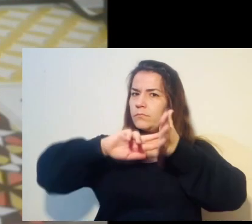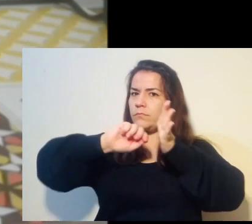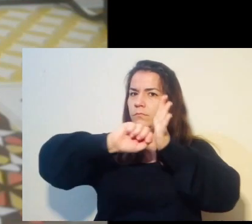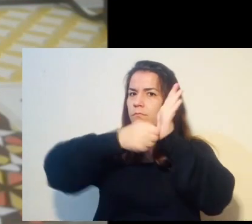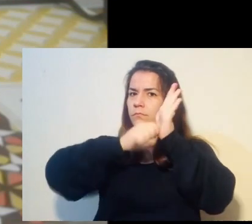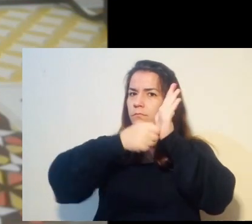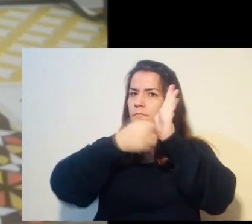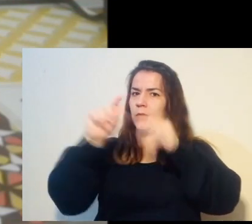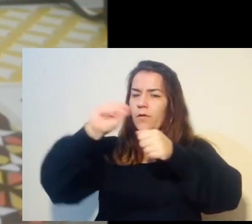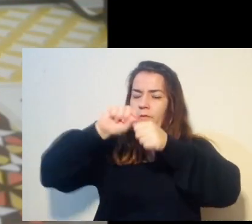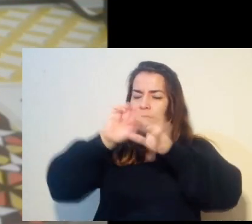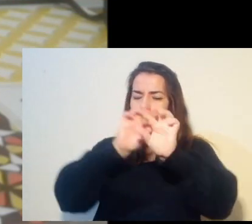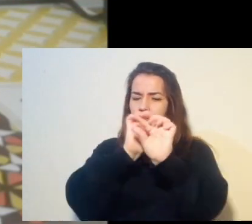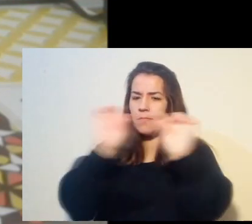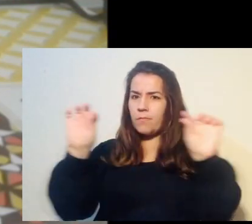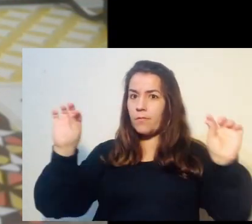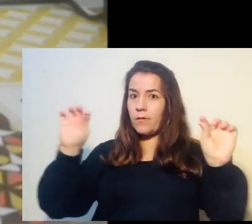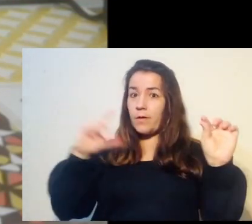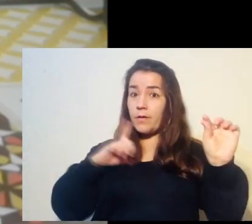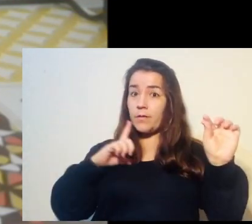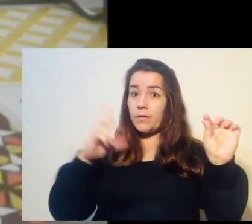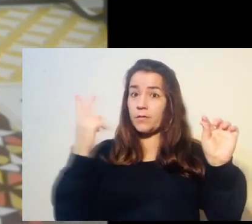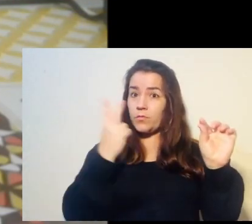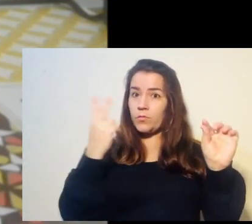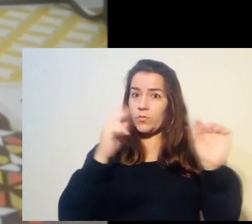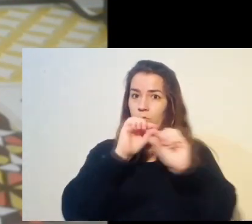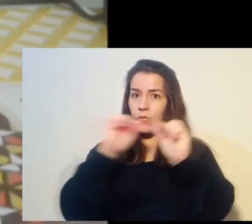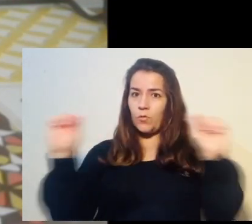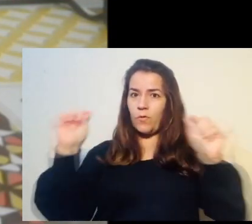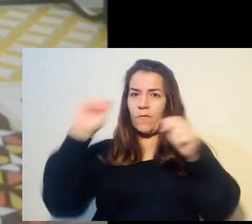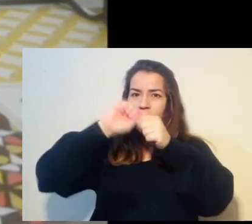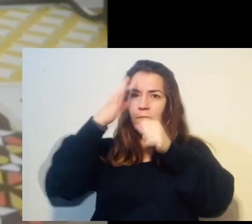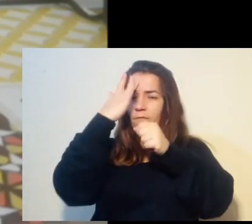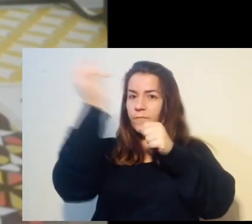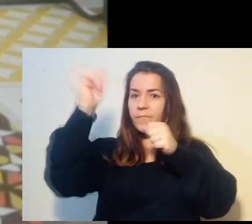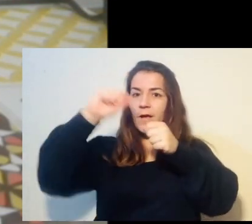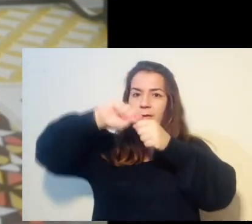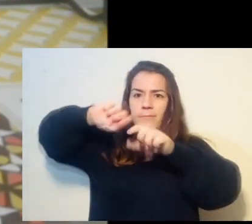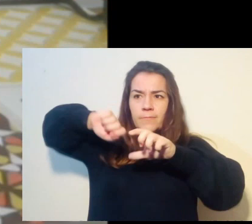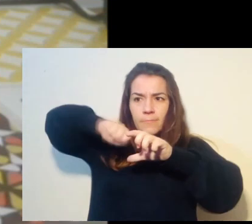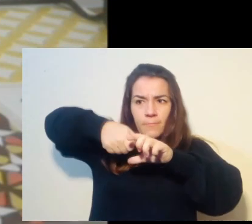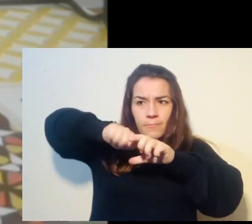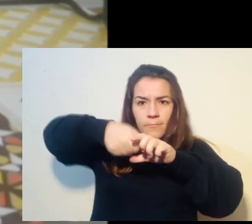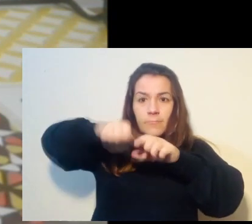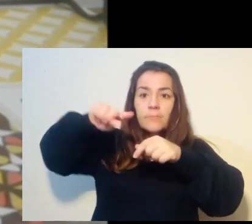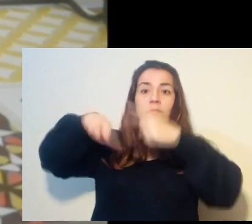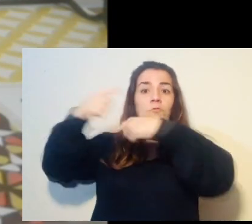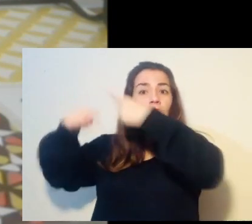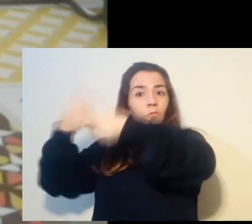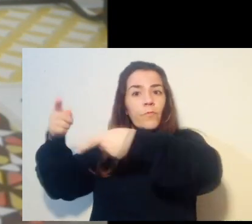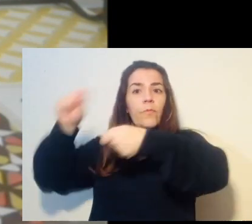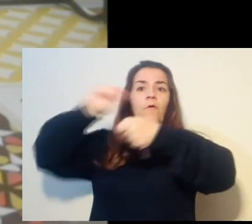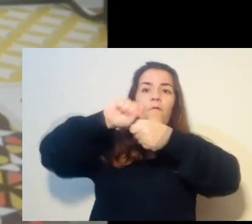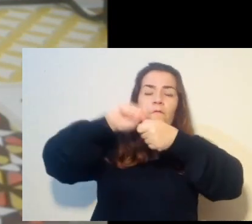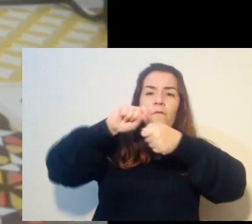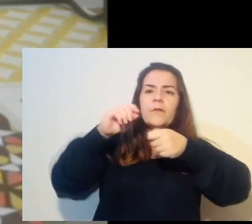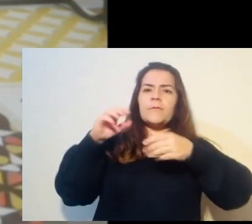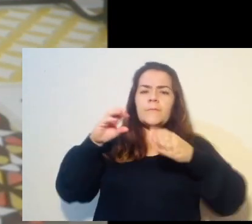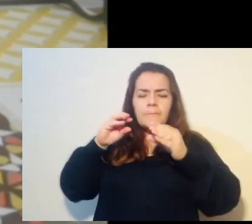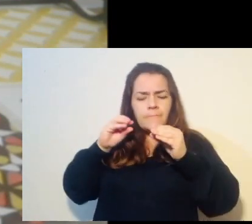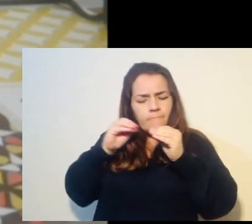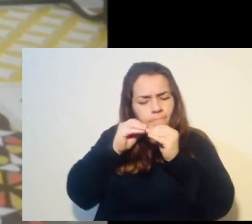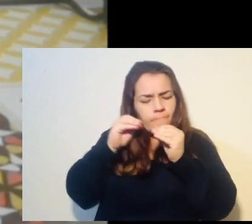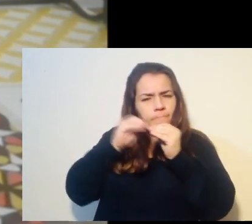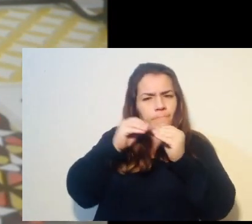colocar ela numa das extremidades. O cano vai ter duas. Se for fácil, pressiona assim. Mas depois dá